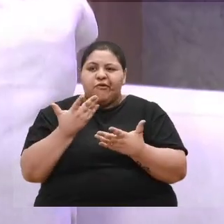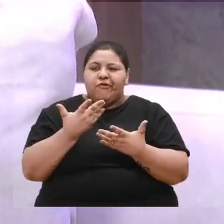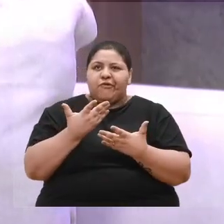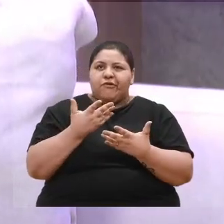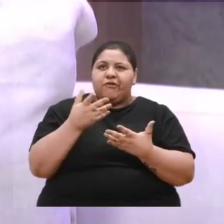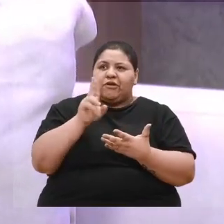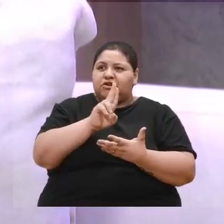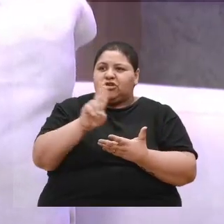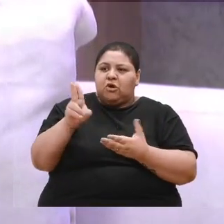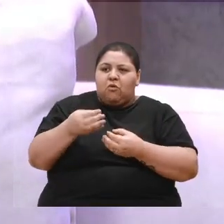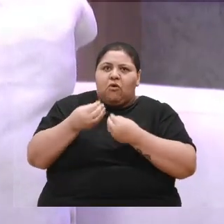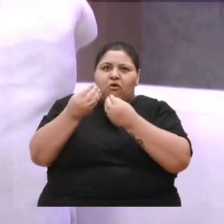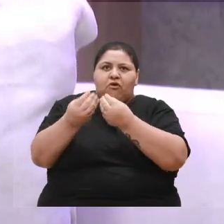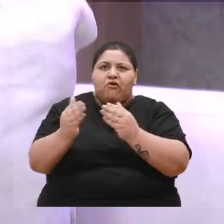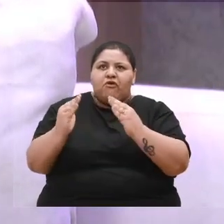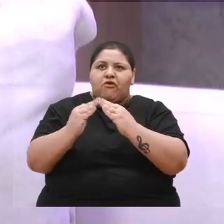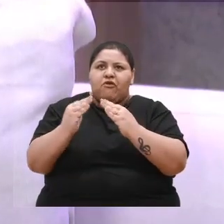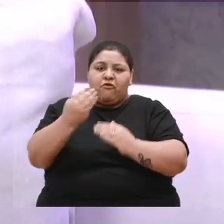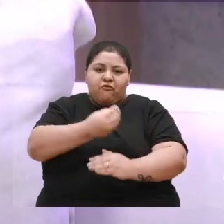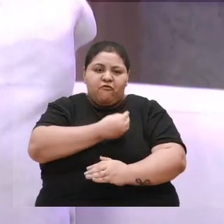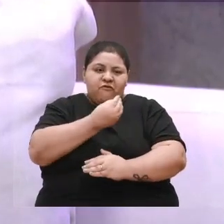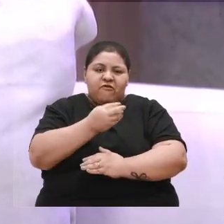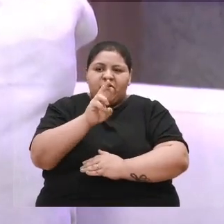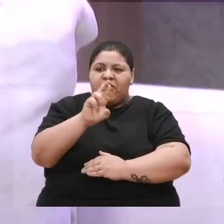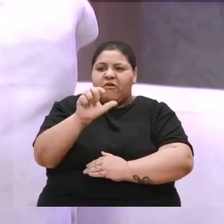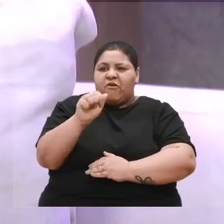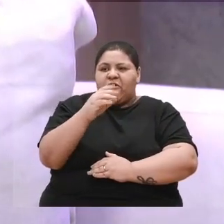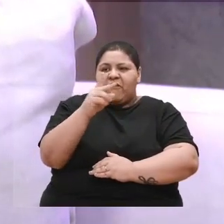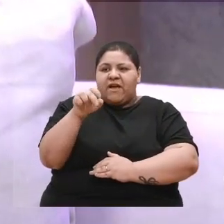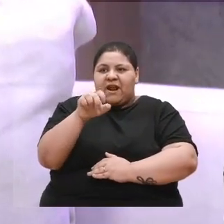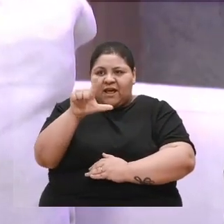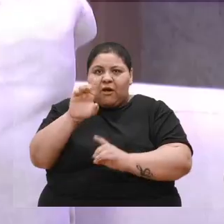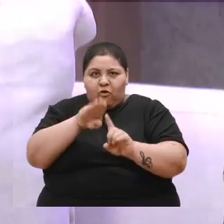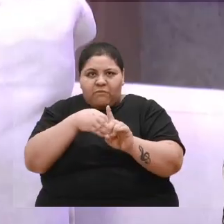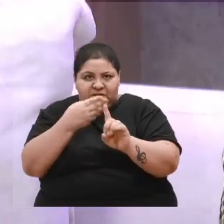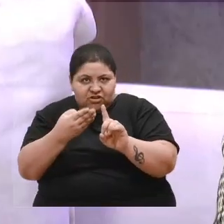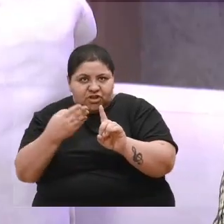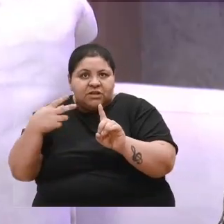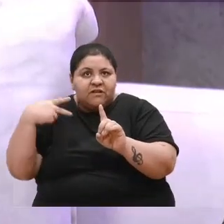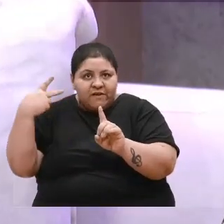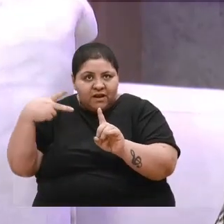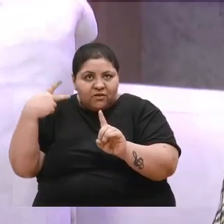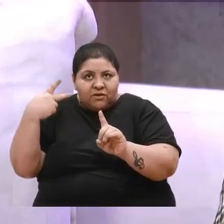gente deu o nome da casa Viva Raquel para a Raquel, né?